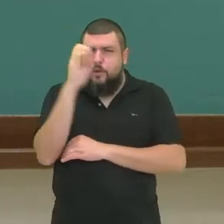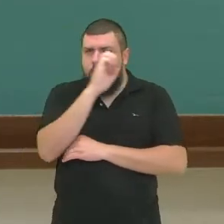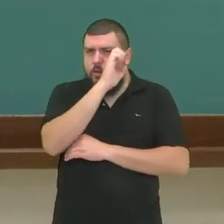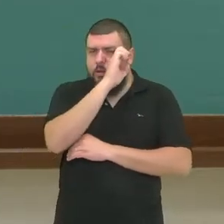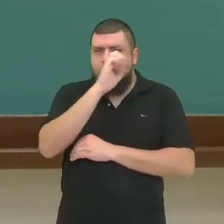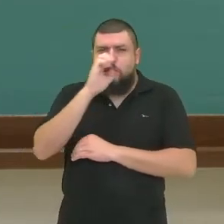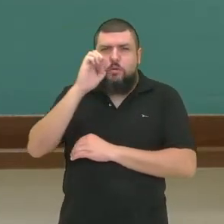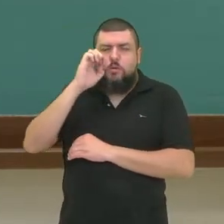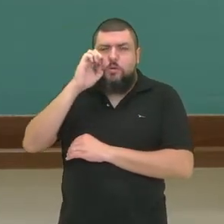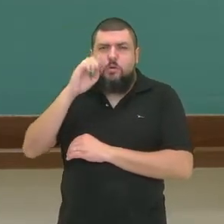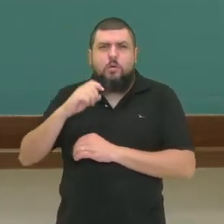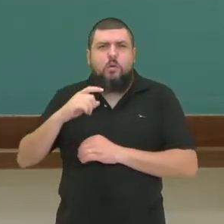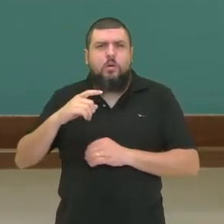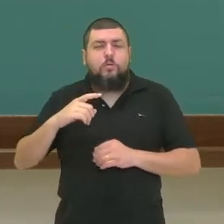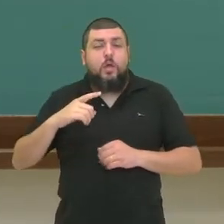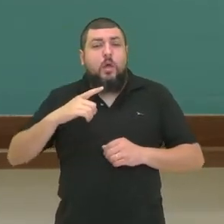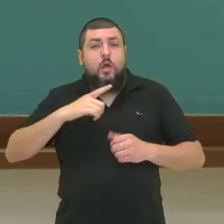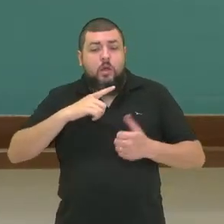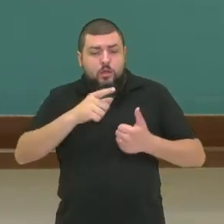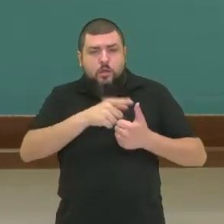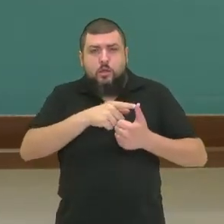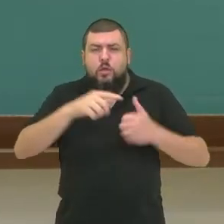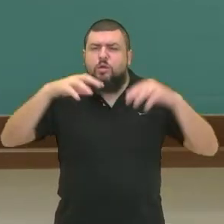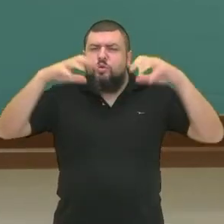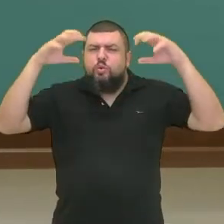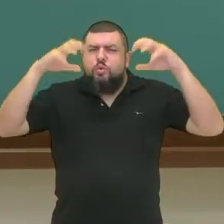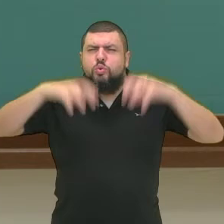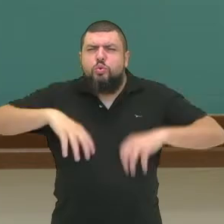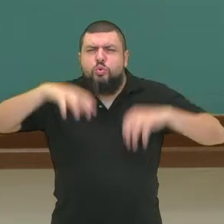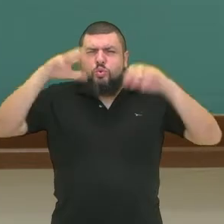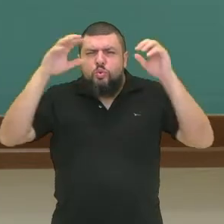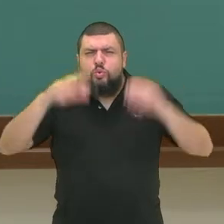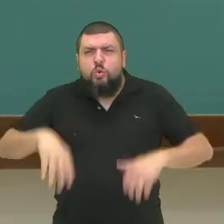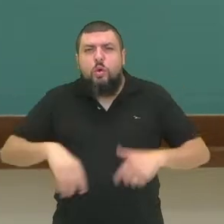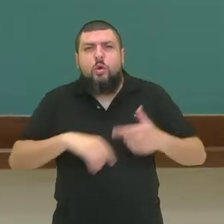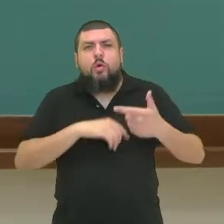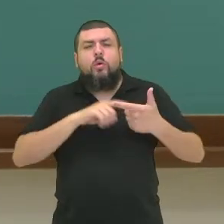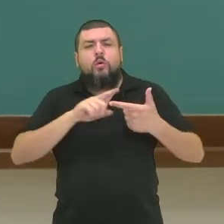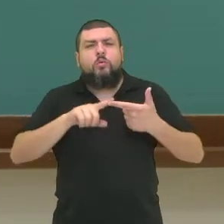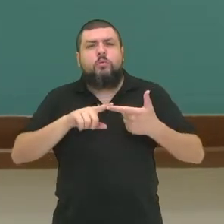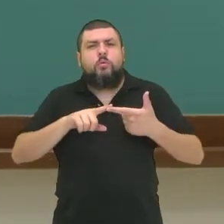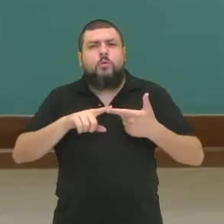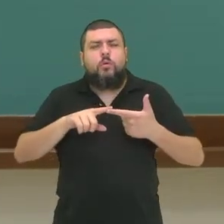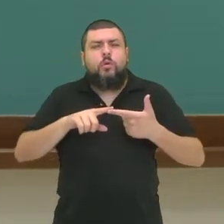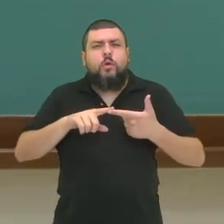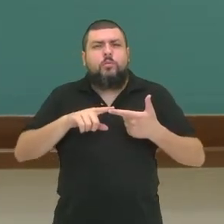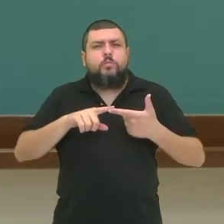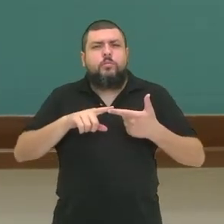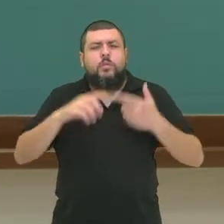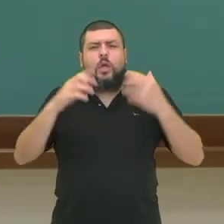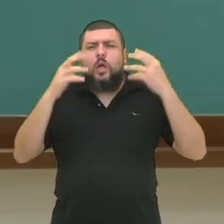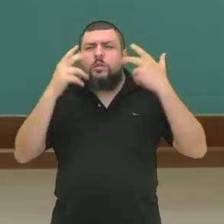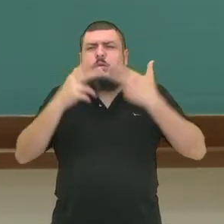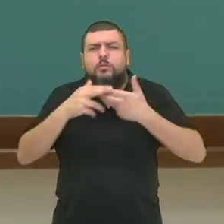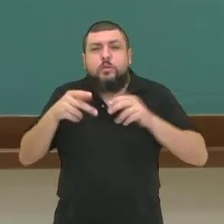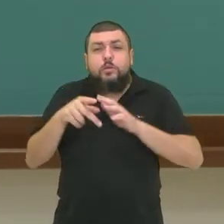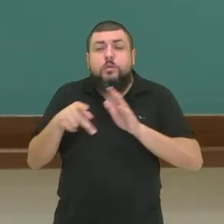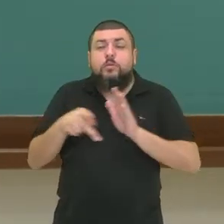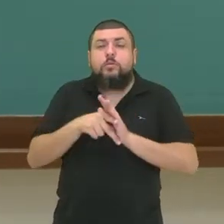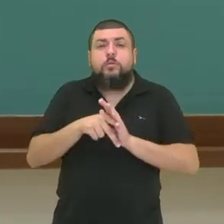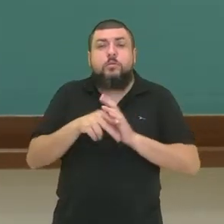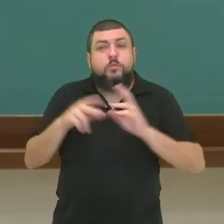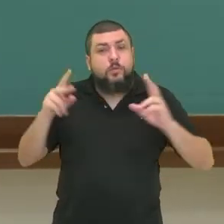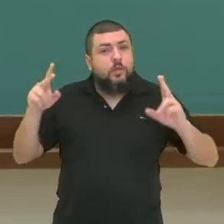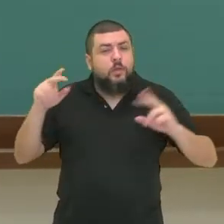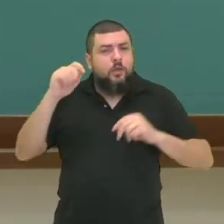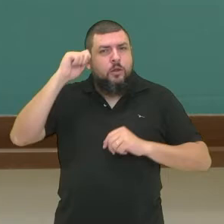com um grande volume de chuvas, com animais como gorilas, né, assim por diante lá na África. Então são características próprias que tornam